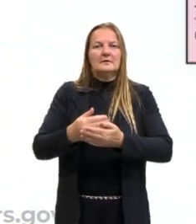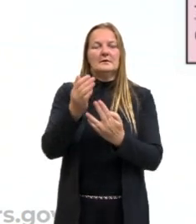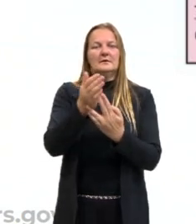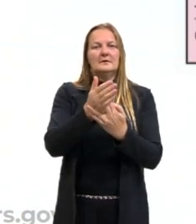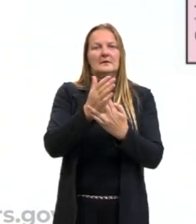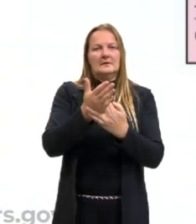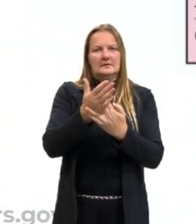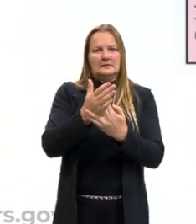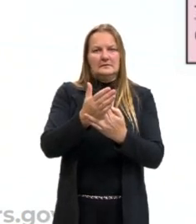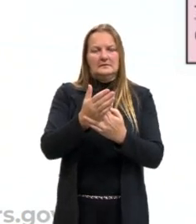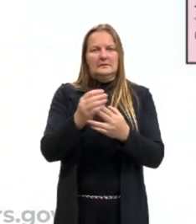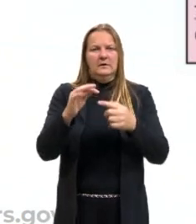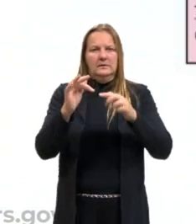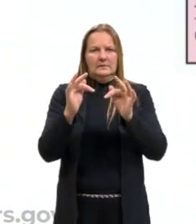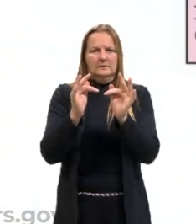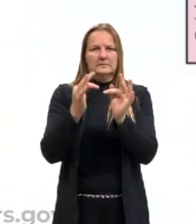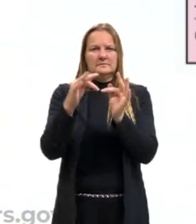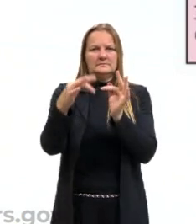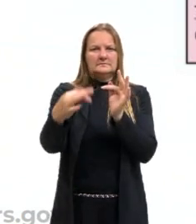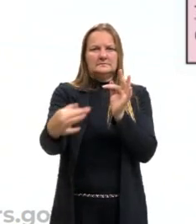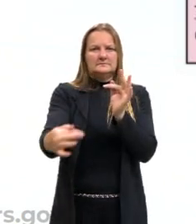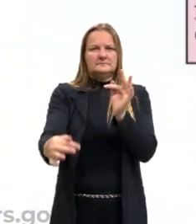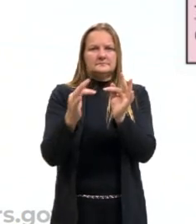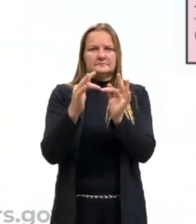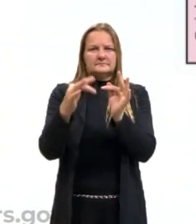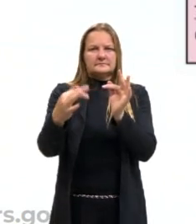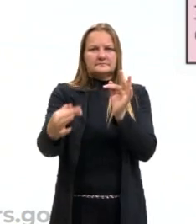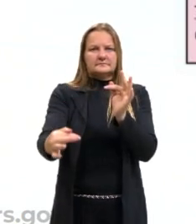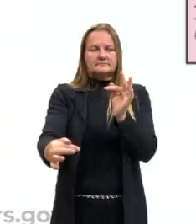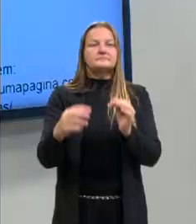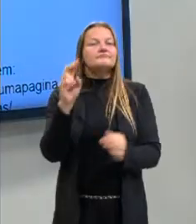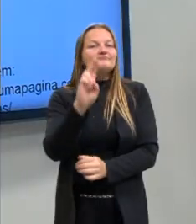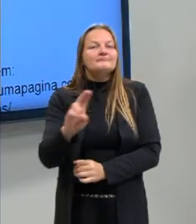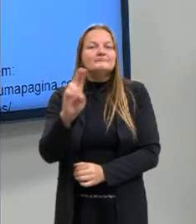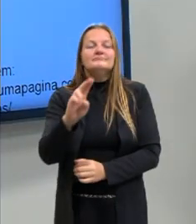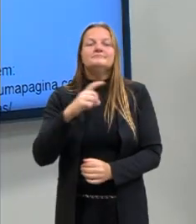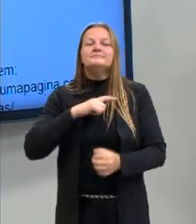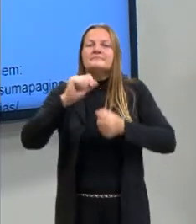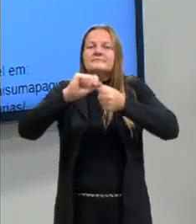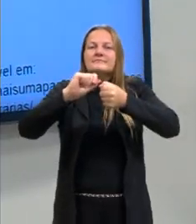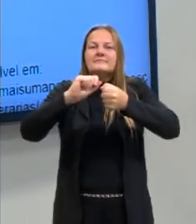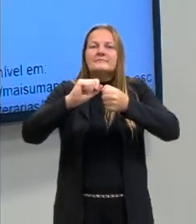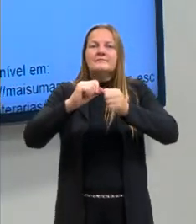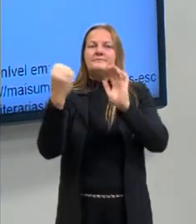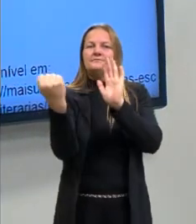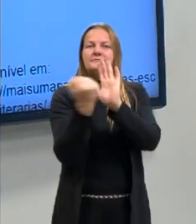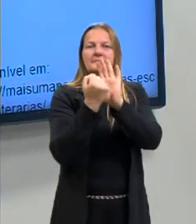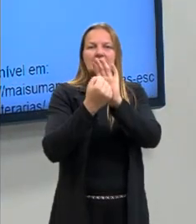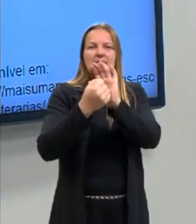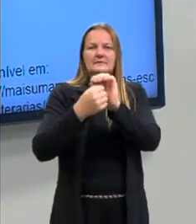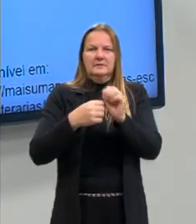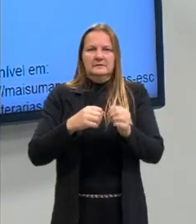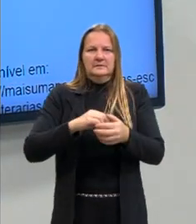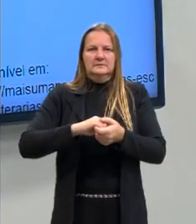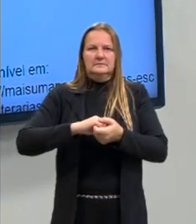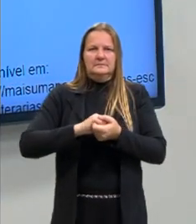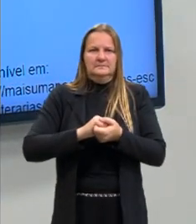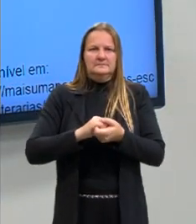depois a gente vai para o arcadismo Então essa é a linha que a gente utiliza para fazer a demarcação da